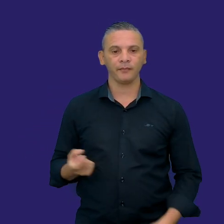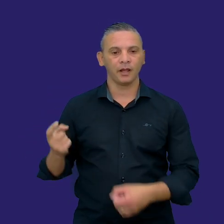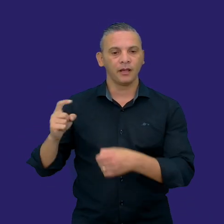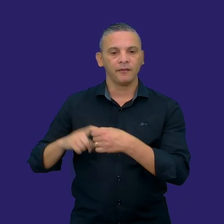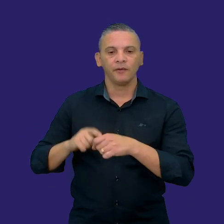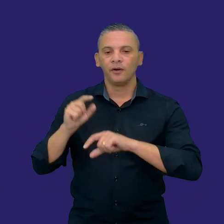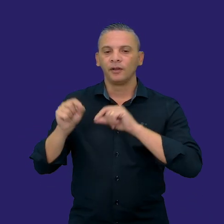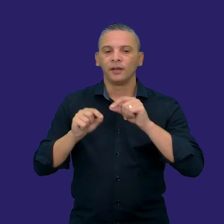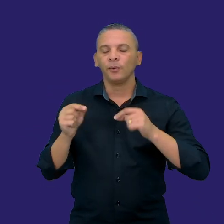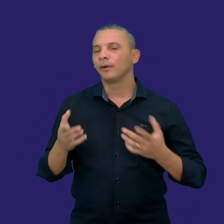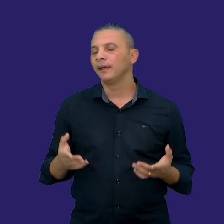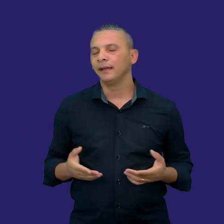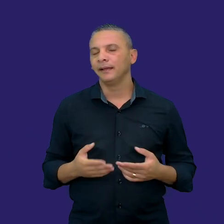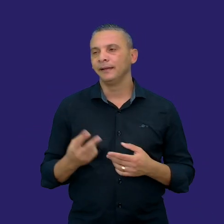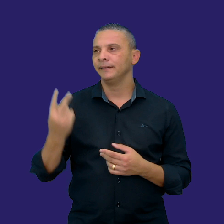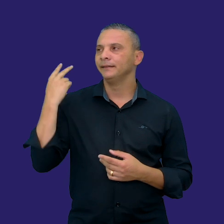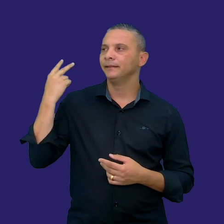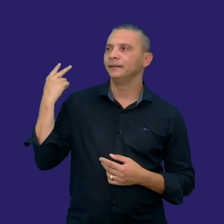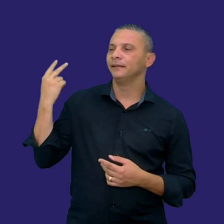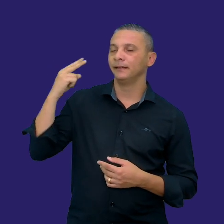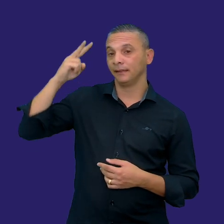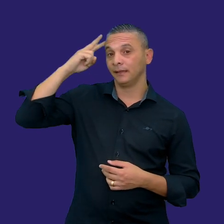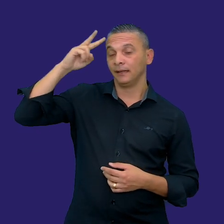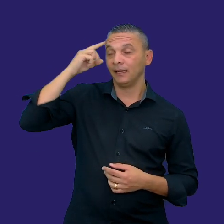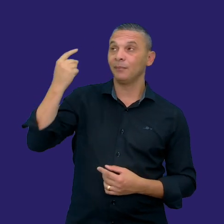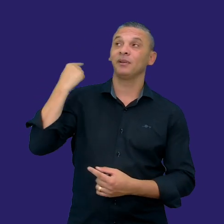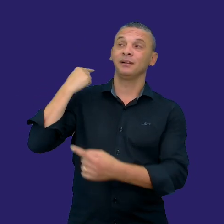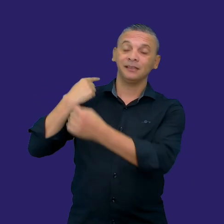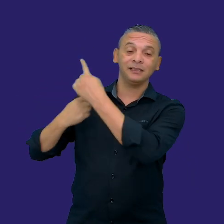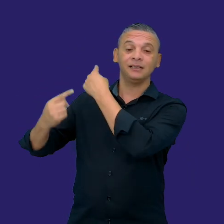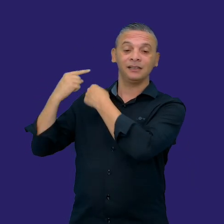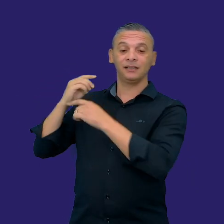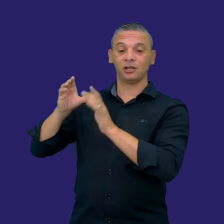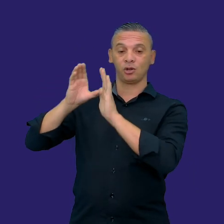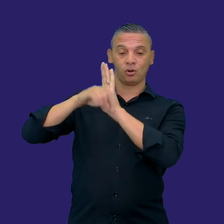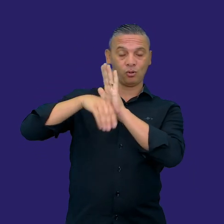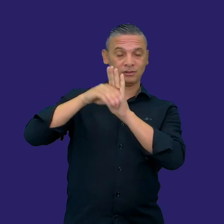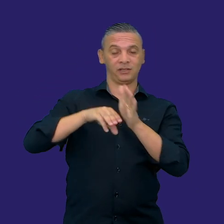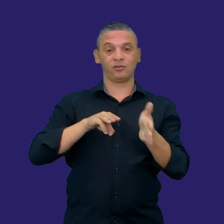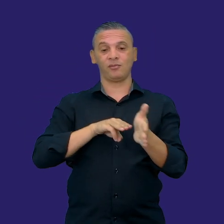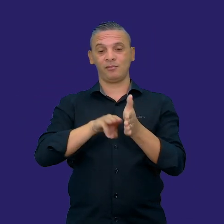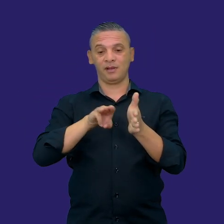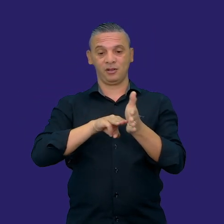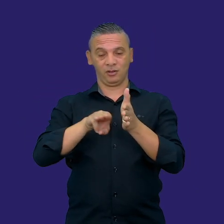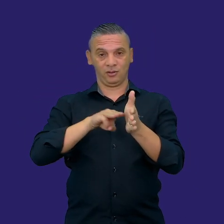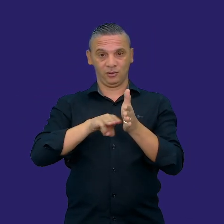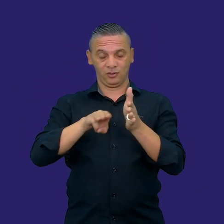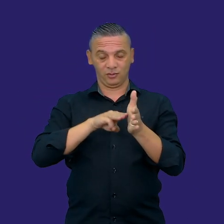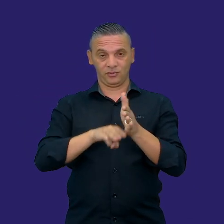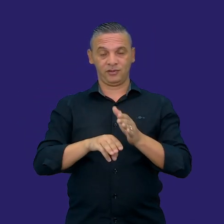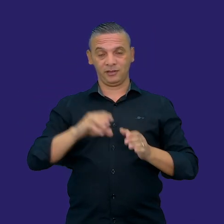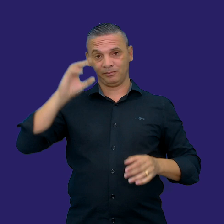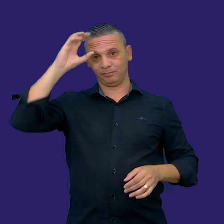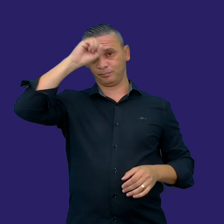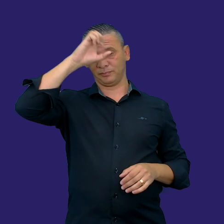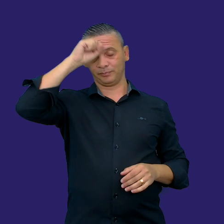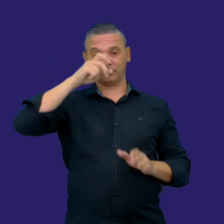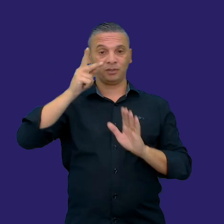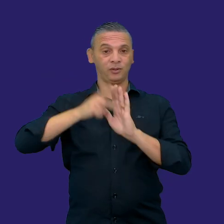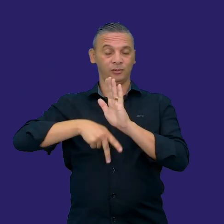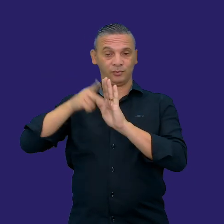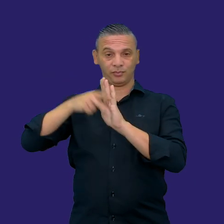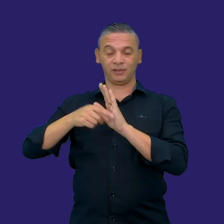brevemente as principais ideias sobre o conceito de metodologia de aprendizagem baseada em projeto, que